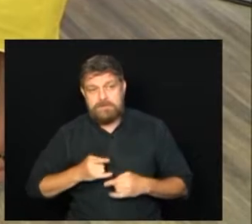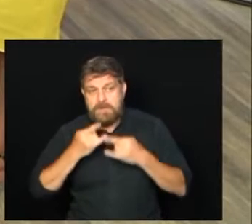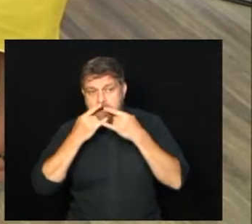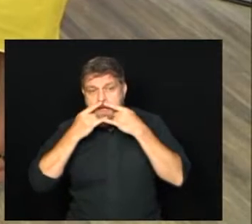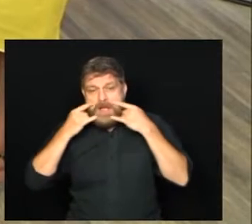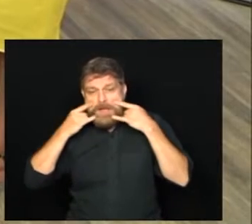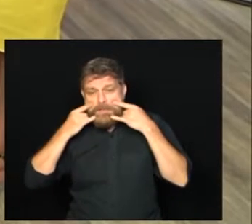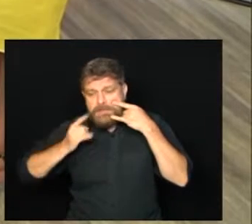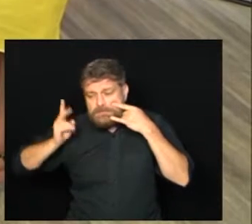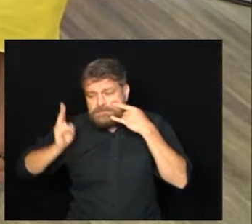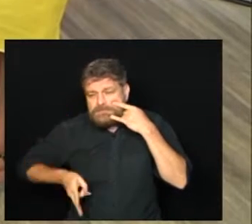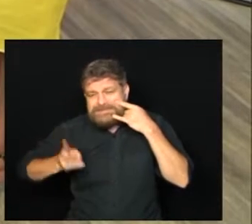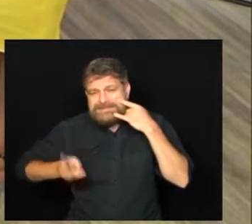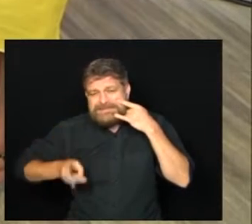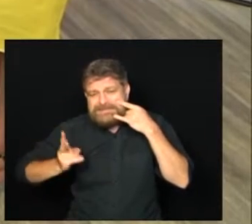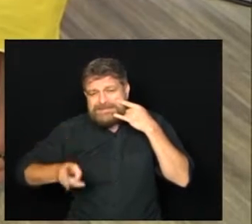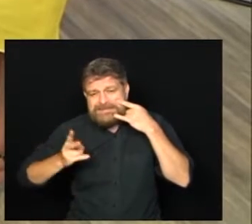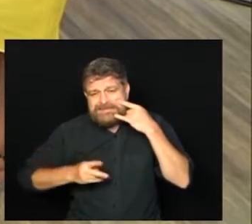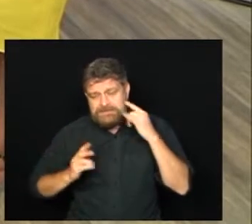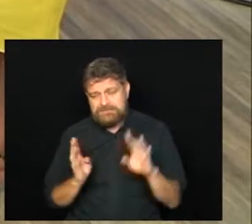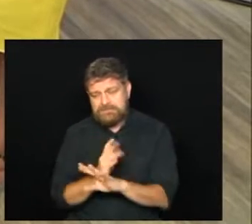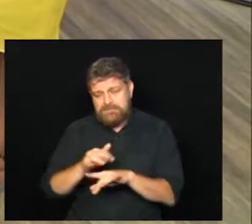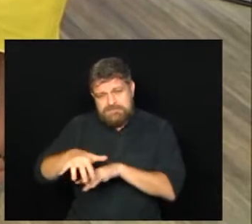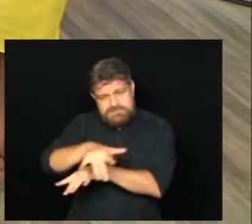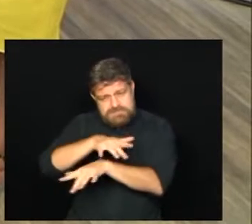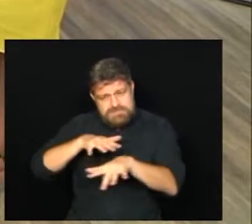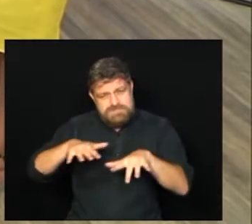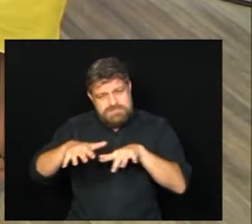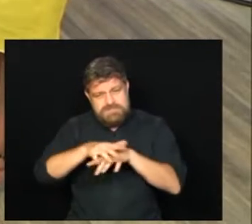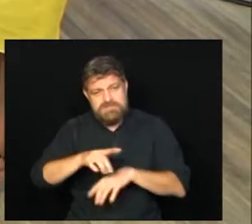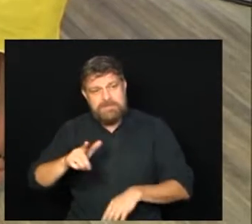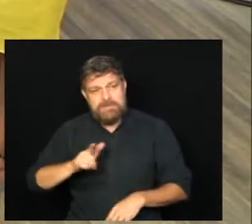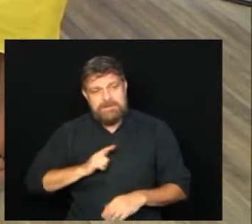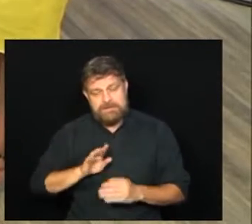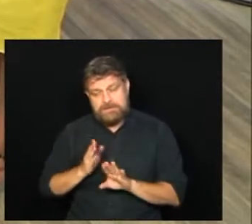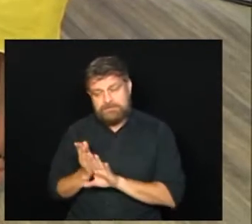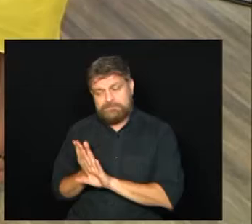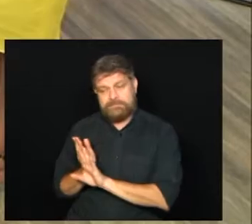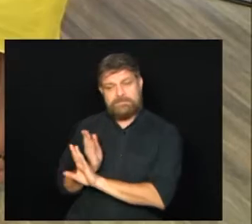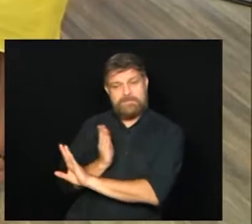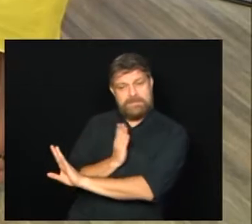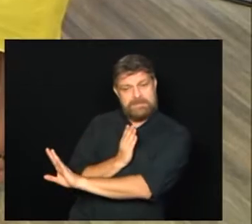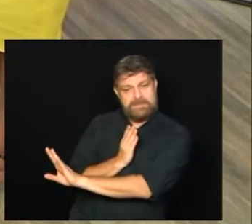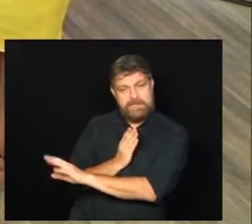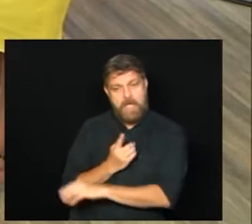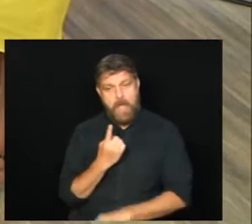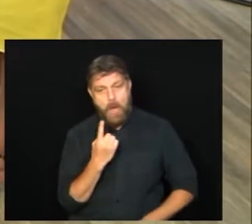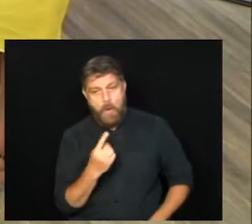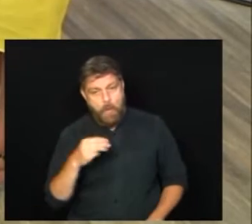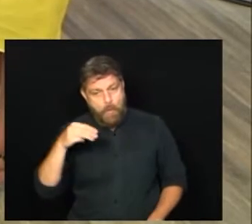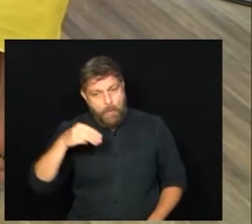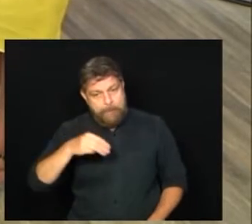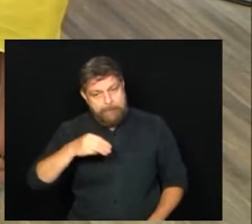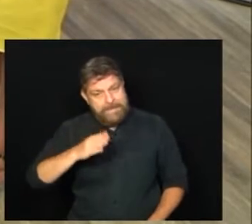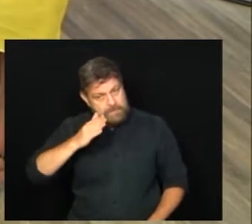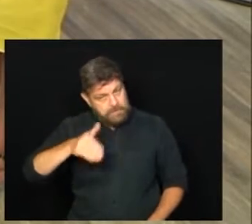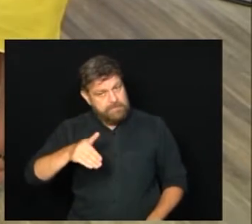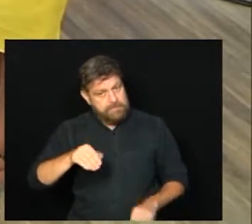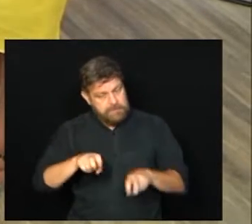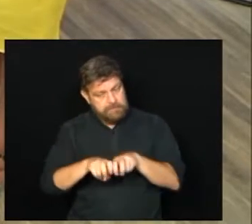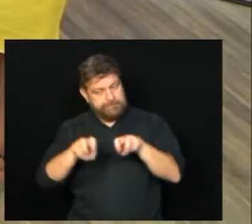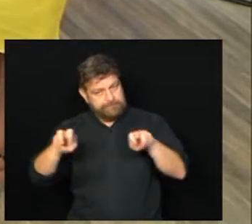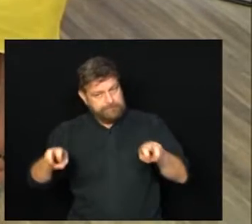da máscara, não se aglomerar, manter este distanciamento de pelo menos 1,5 metro. Mina